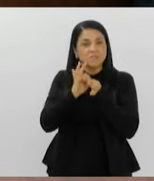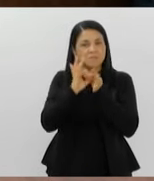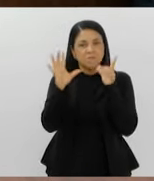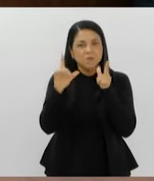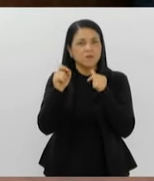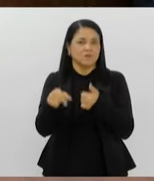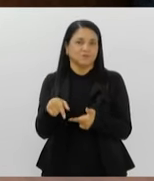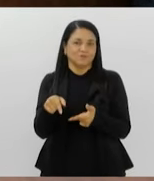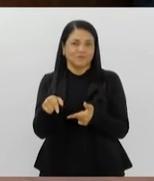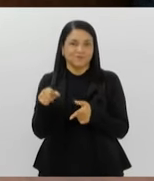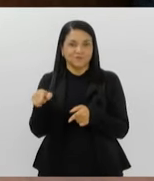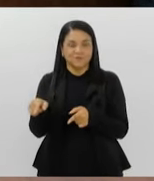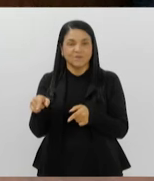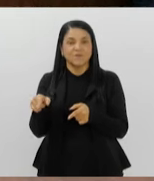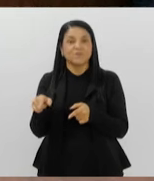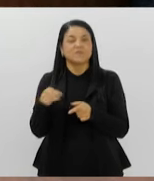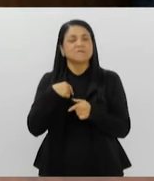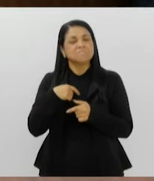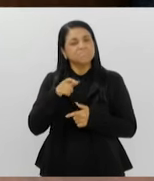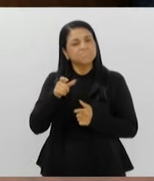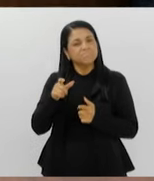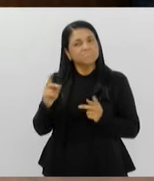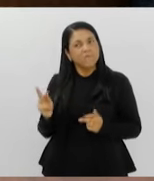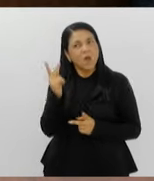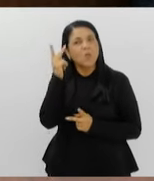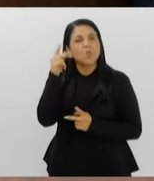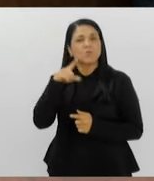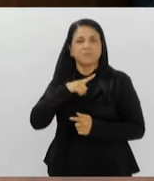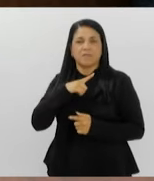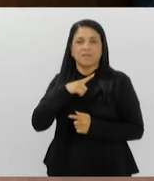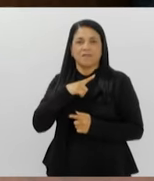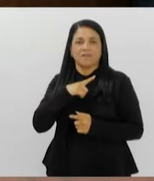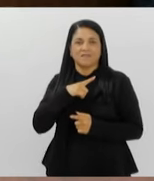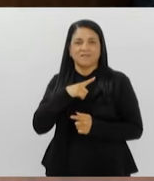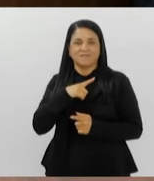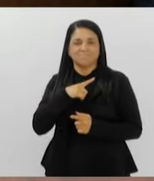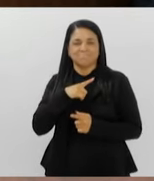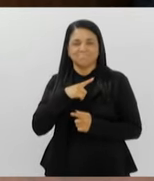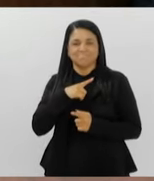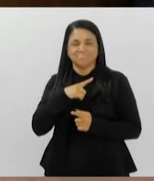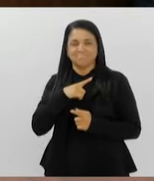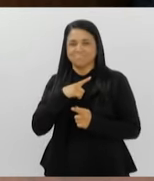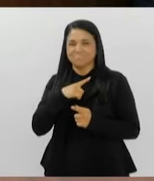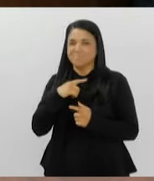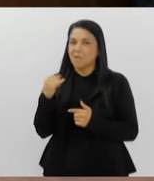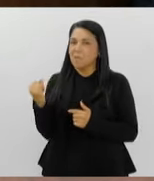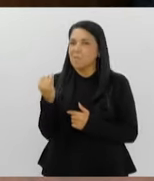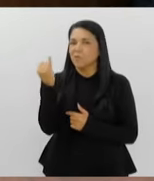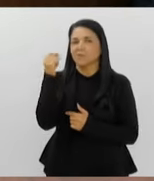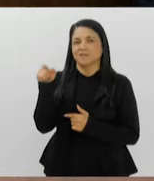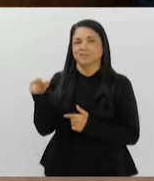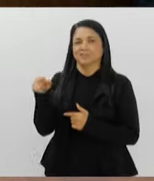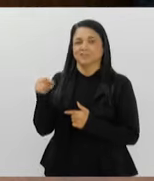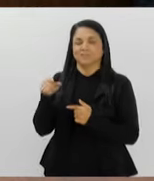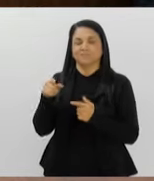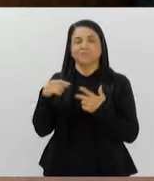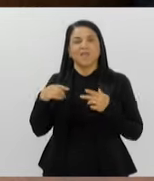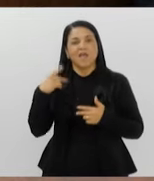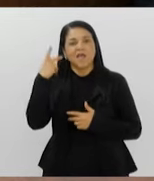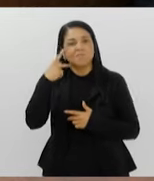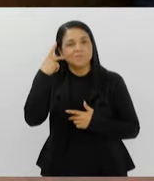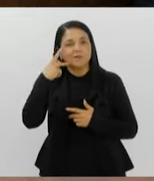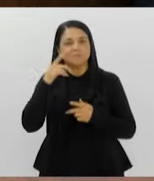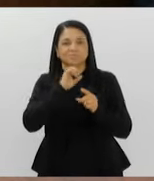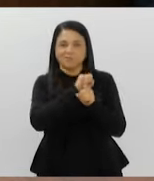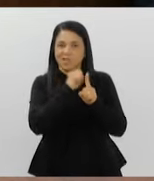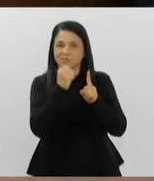né? E ficou muito mais valoroso, muito mais do que o que ele era, perante todo o parlamento e toda a